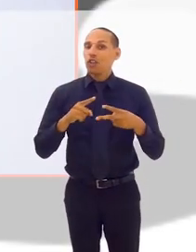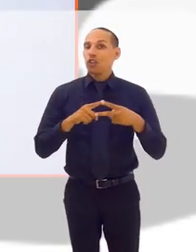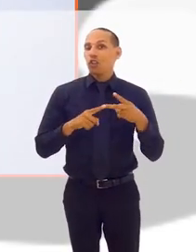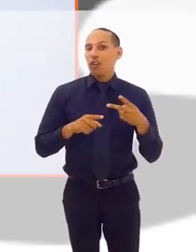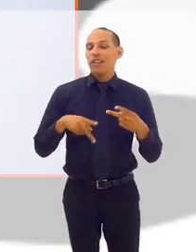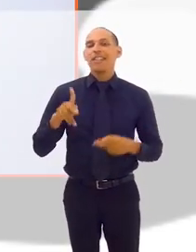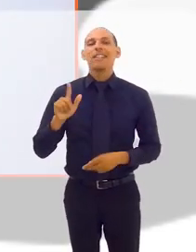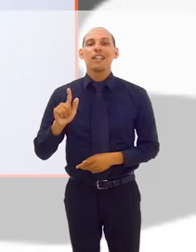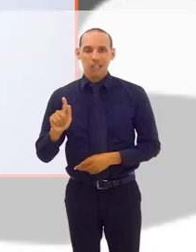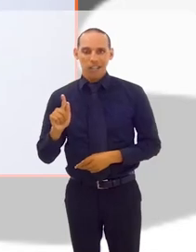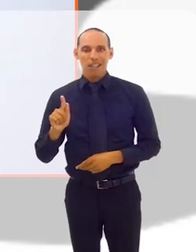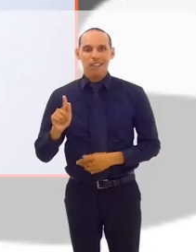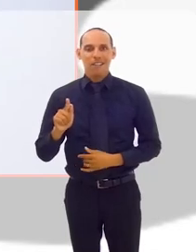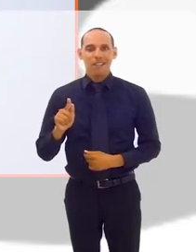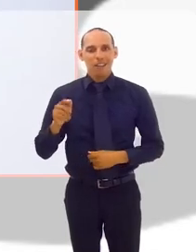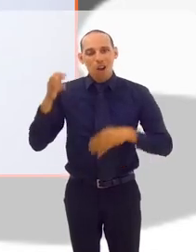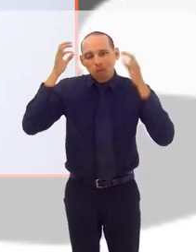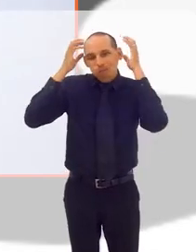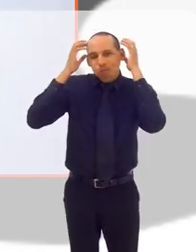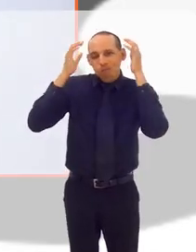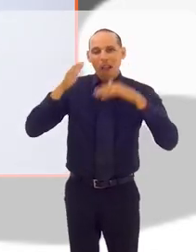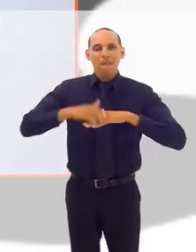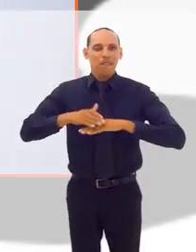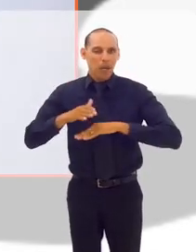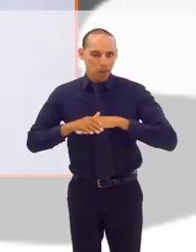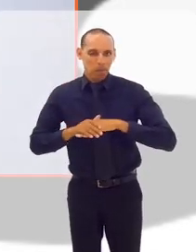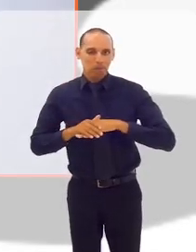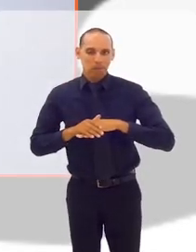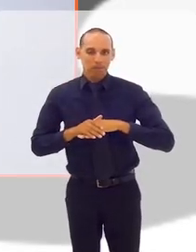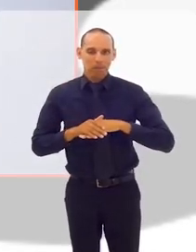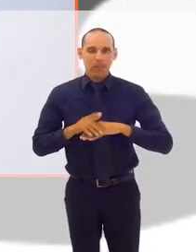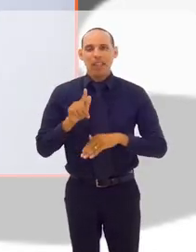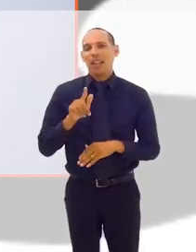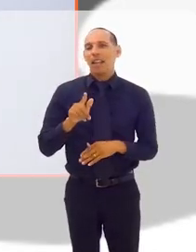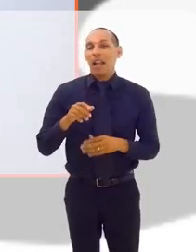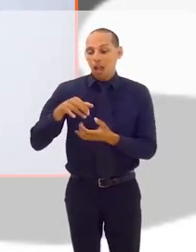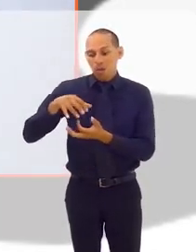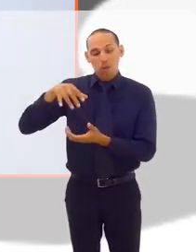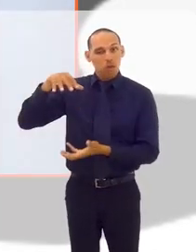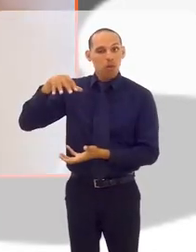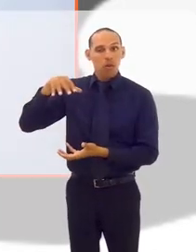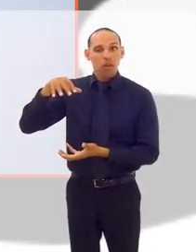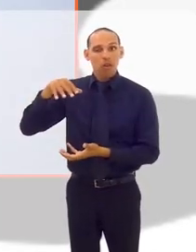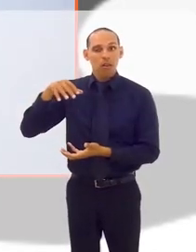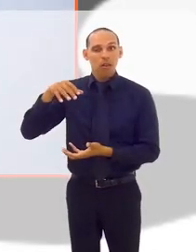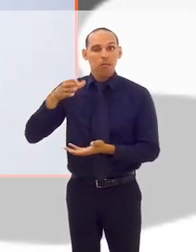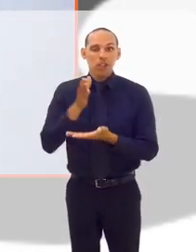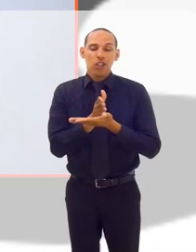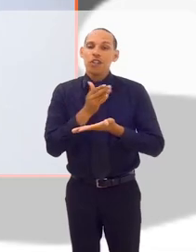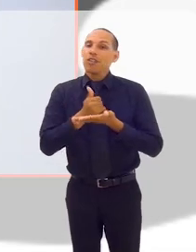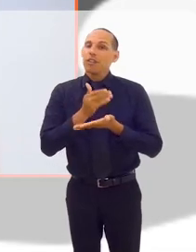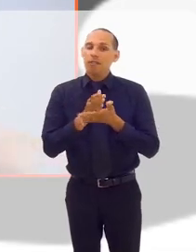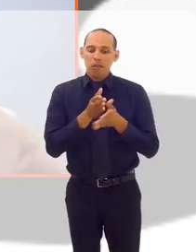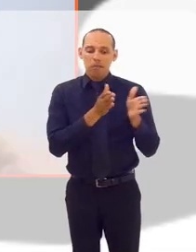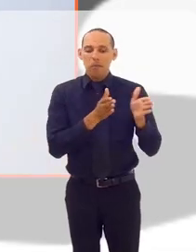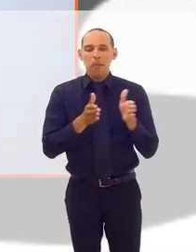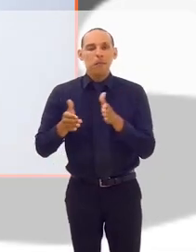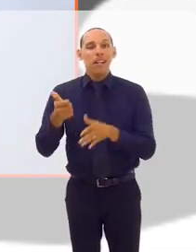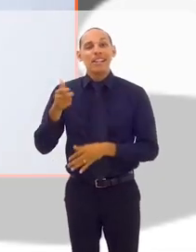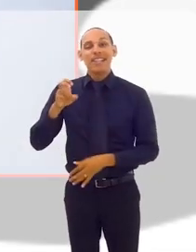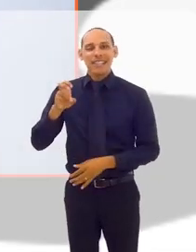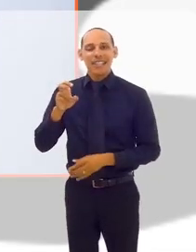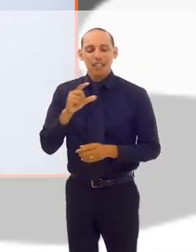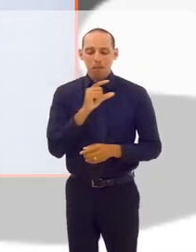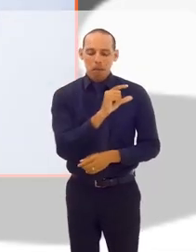fazer 2 quilos de shampoo, onde essa gramatura ou essa volumetria, vamos dizer assim, foi fracionada